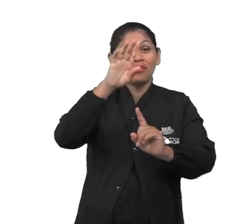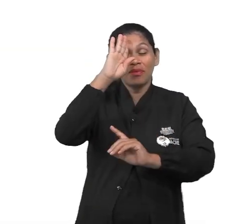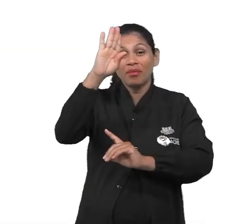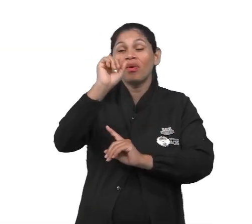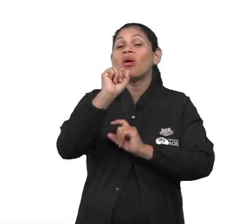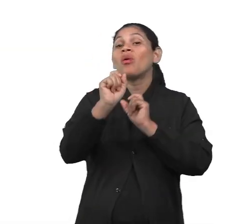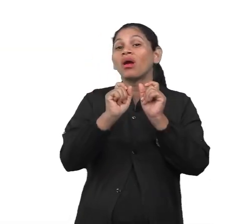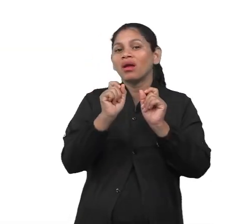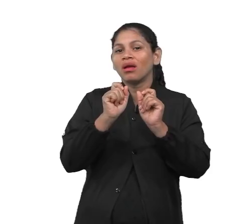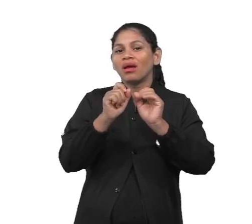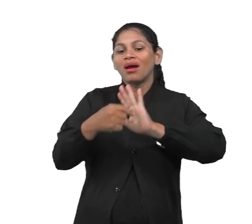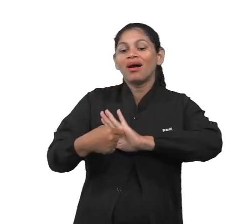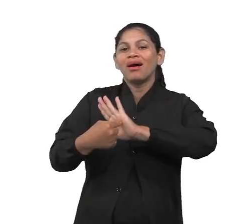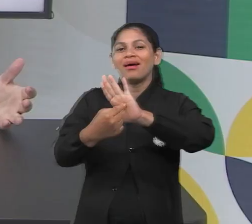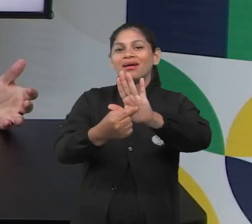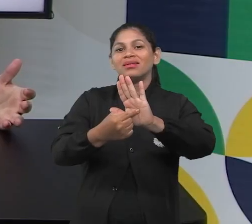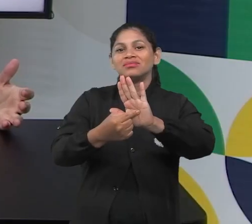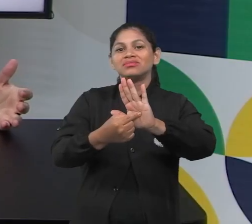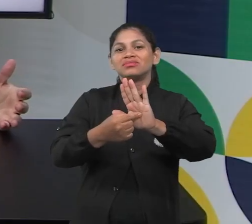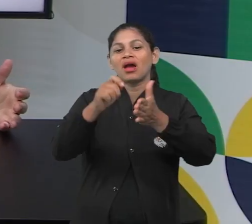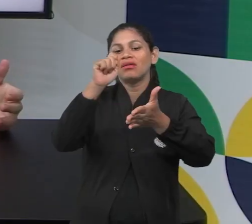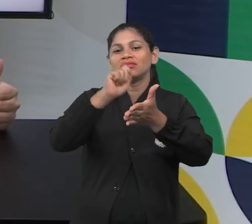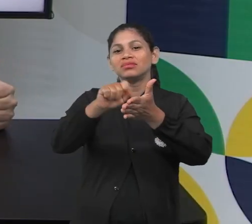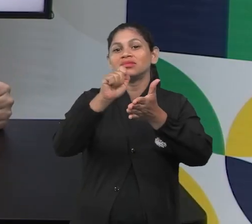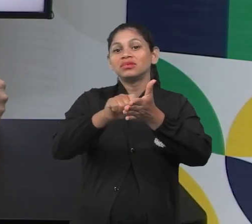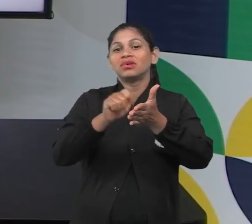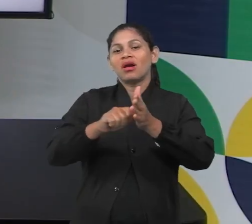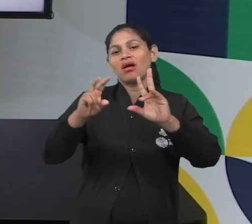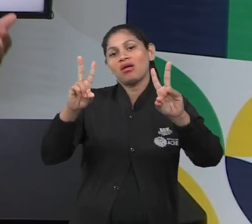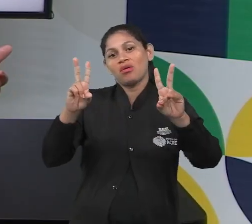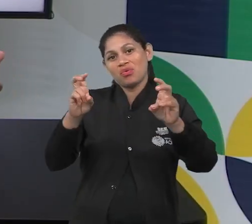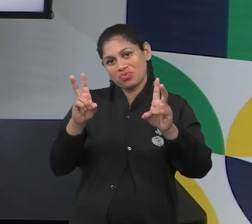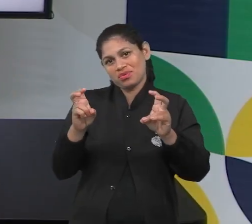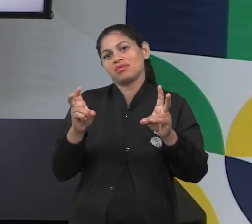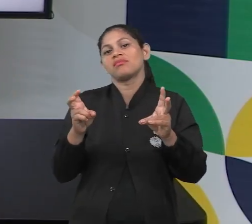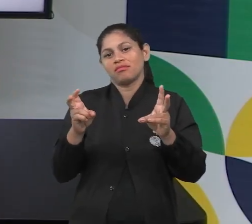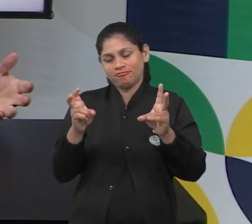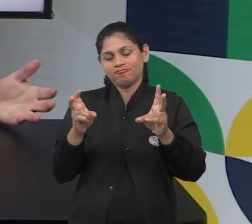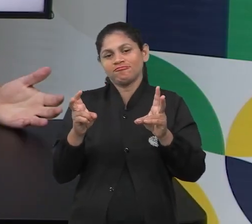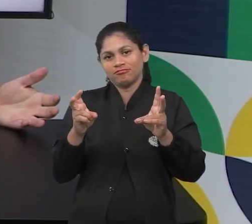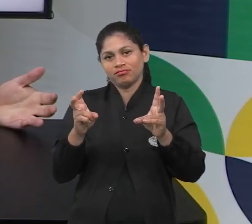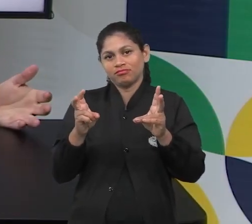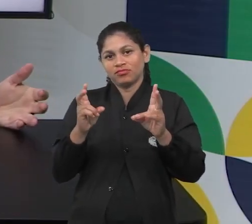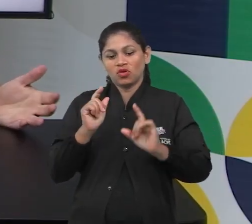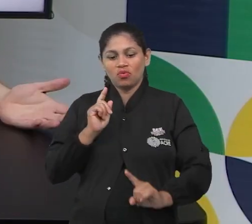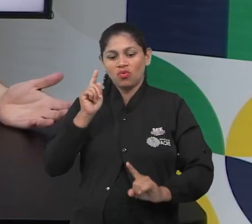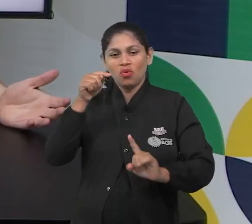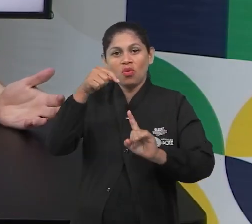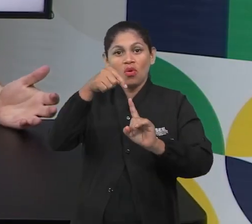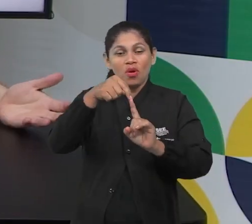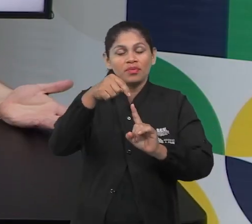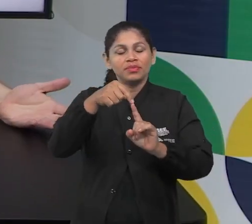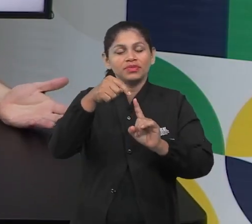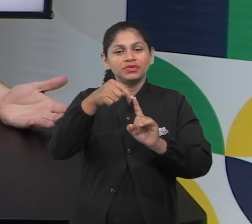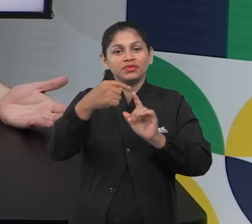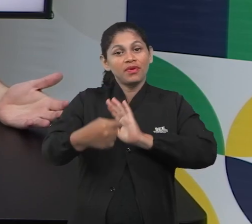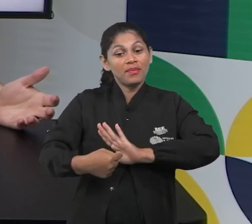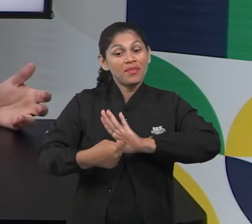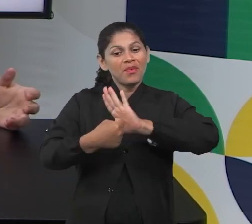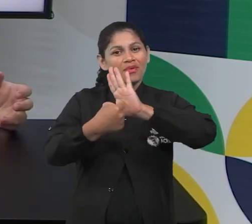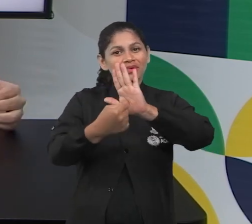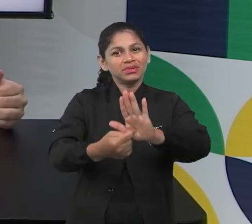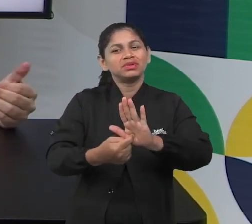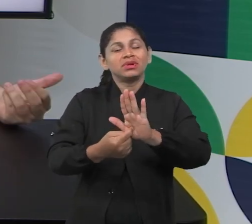tema. Então, o meu foco na introdução é falar para o meu leitor, ou no caso, para o meu corretor, né, quem está lendo o meu